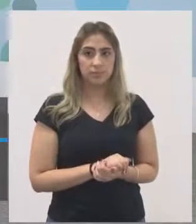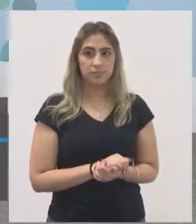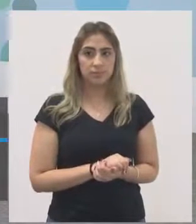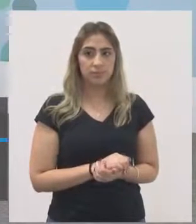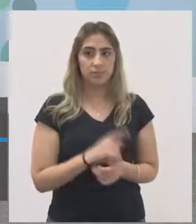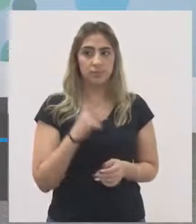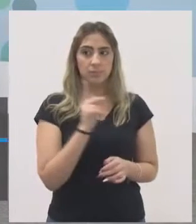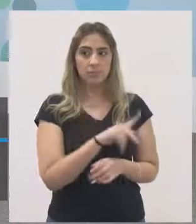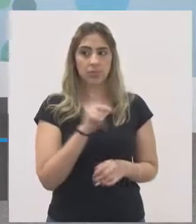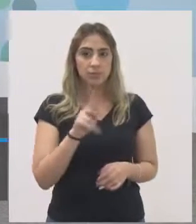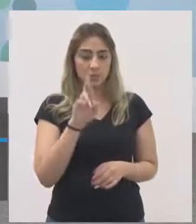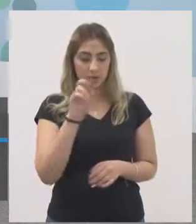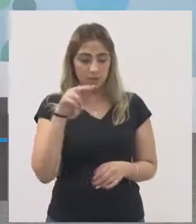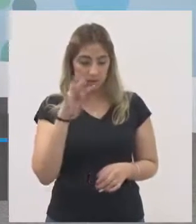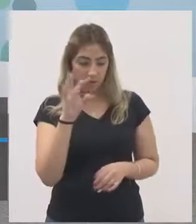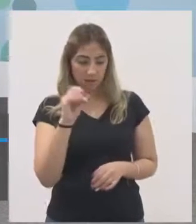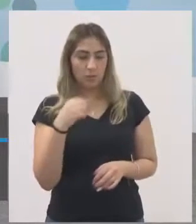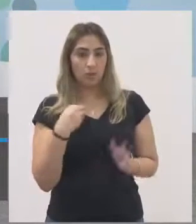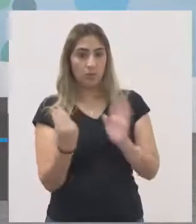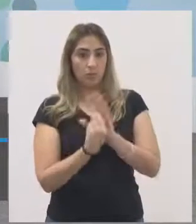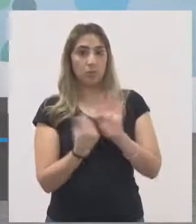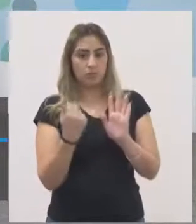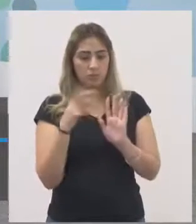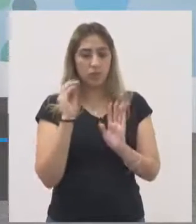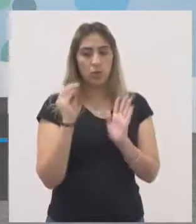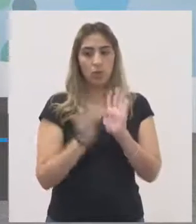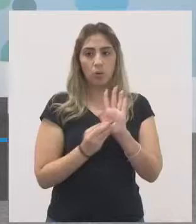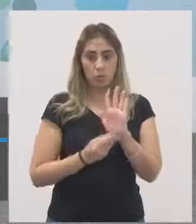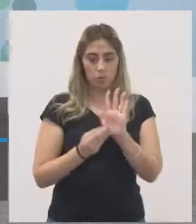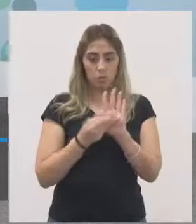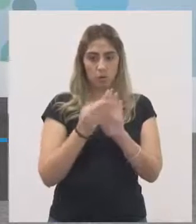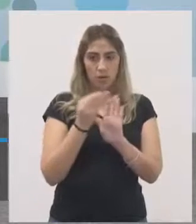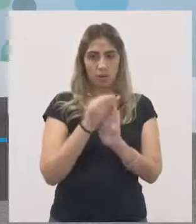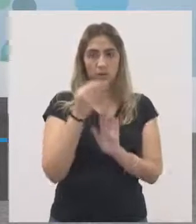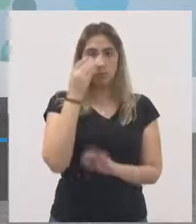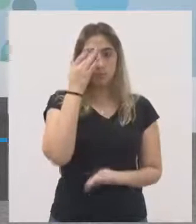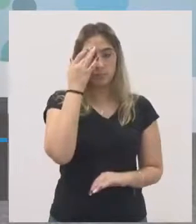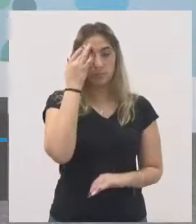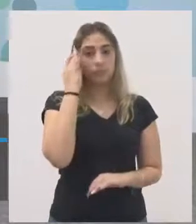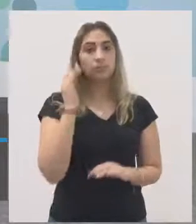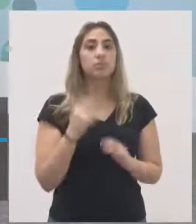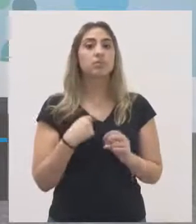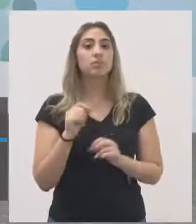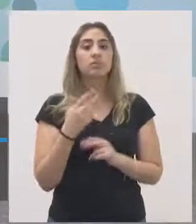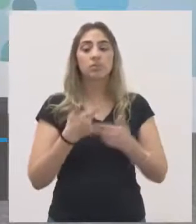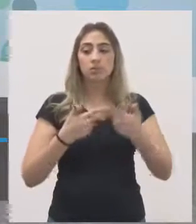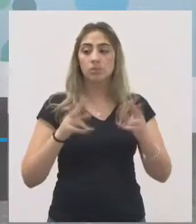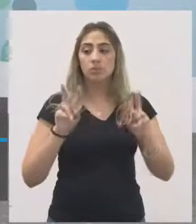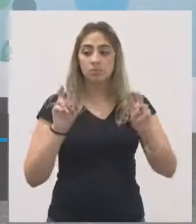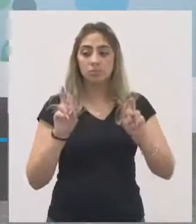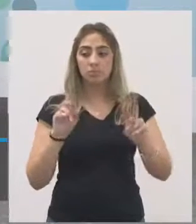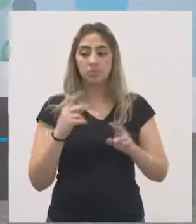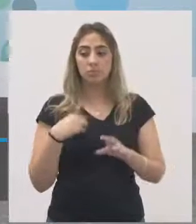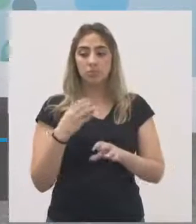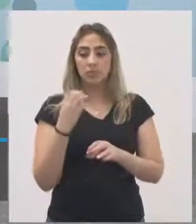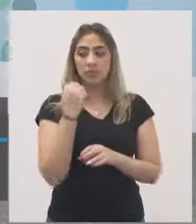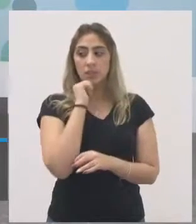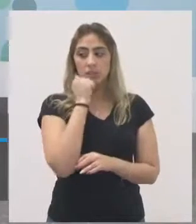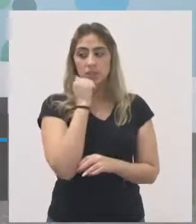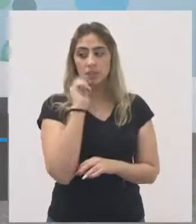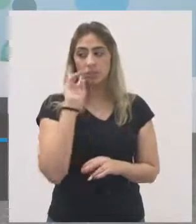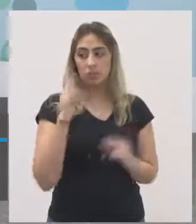O professor Renato coloca aqui: é possível trabalhar relatos sobre história da vida tratando sobre algum tema específico de ciências